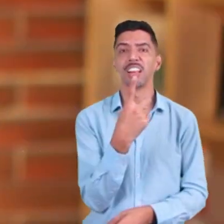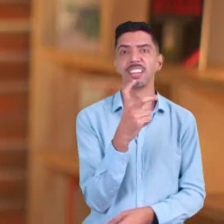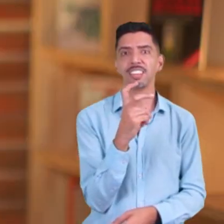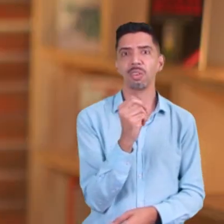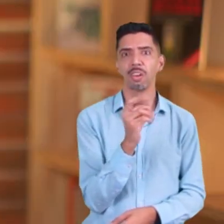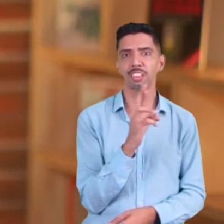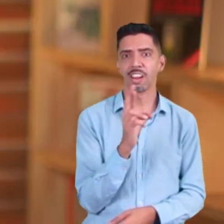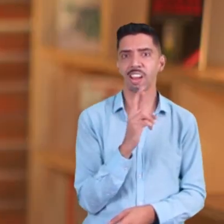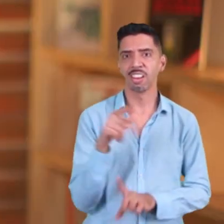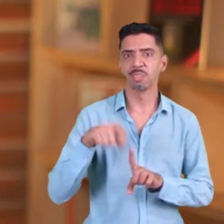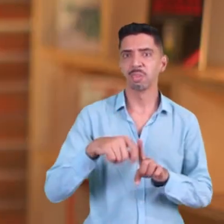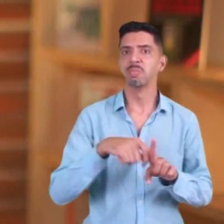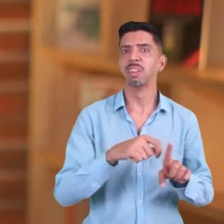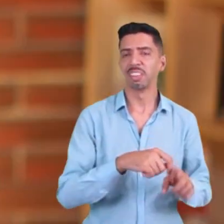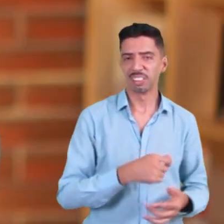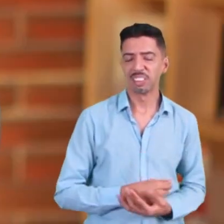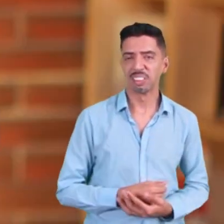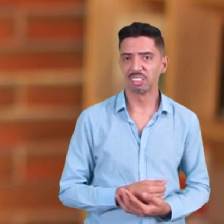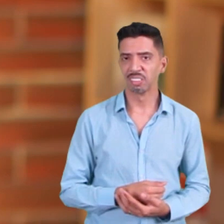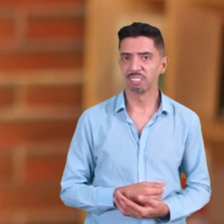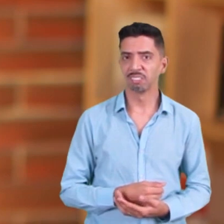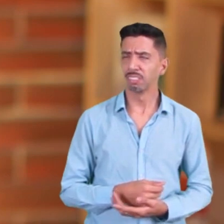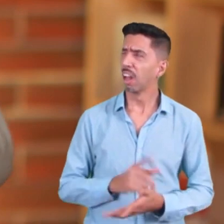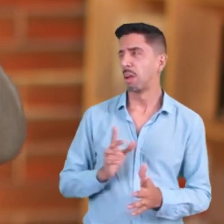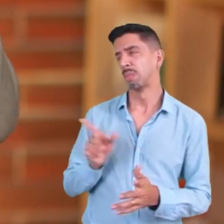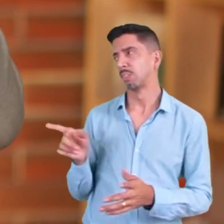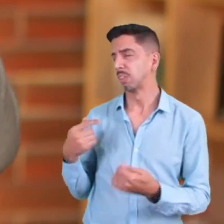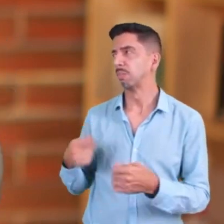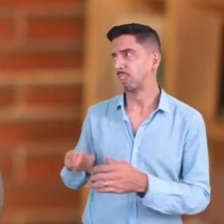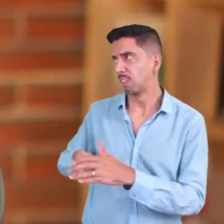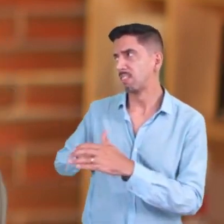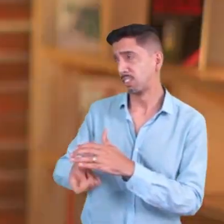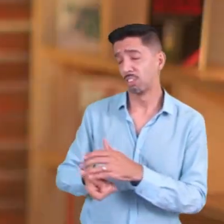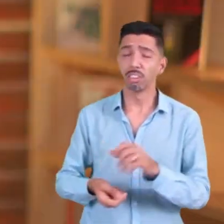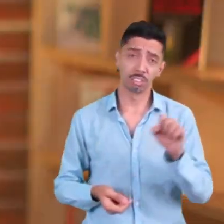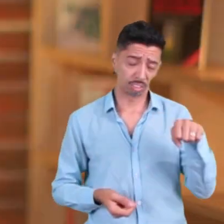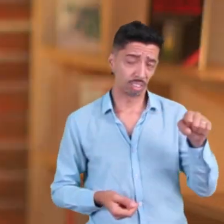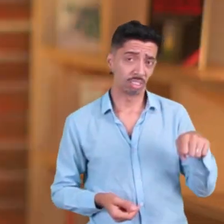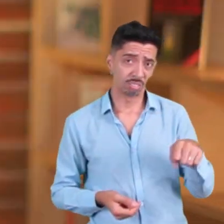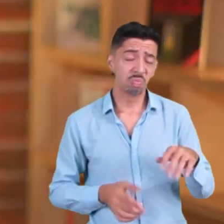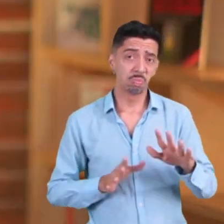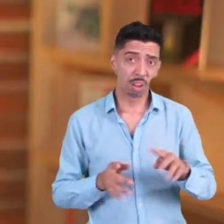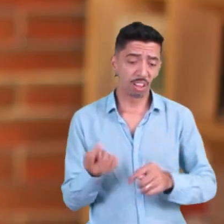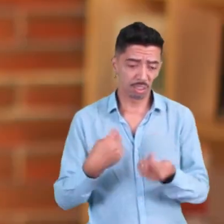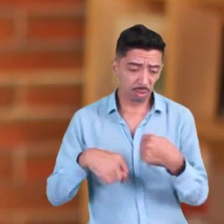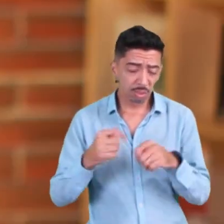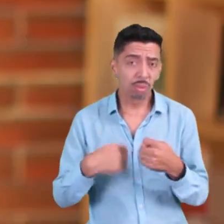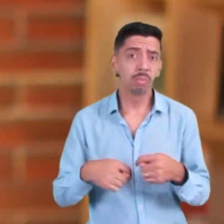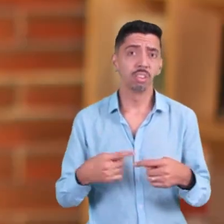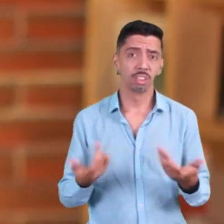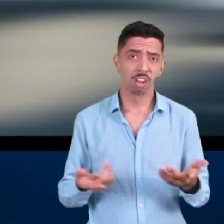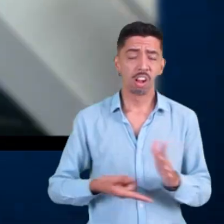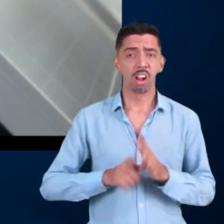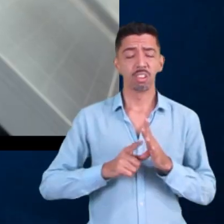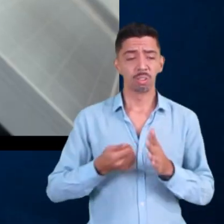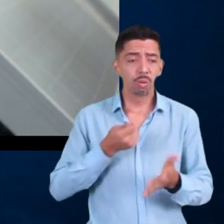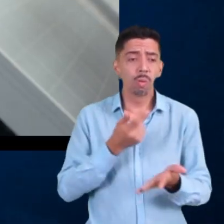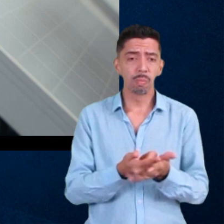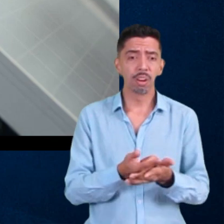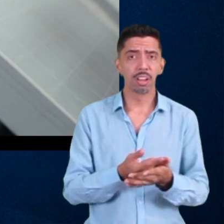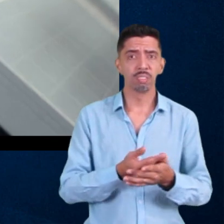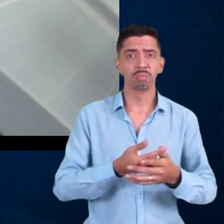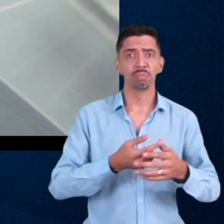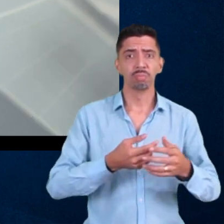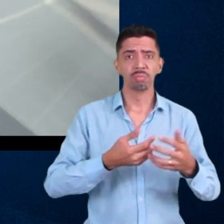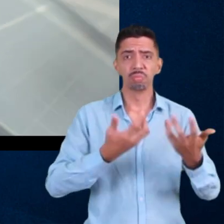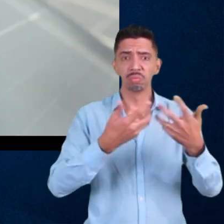energia elétrica. Uma grande economia. Ah, mas Reinaldo, você teve que investir. Sim, nós tivemos que investir nos equipamentos, no sistema